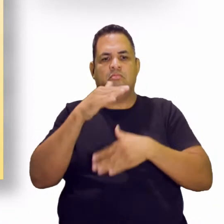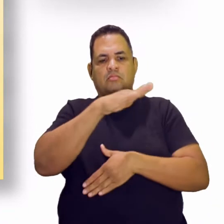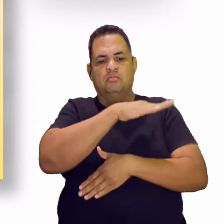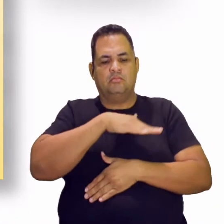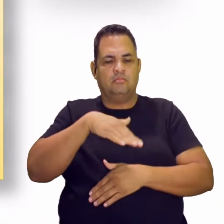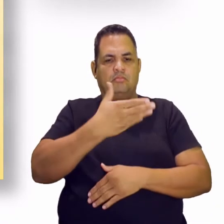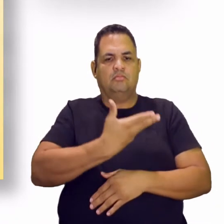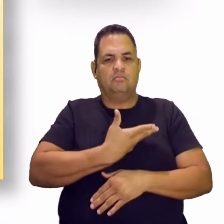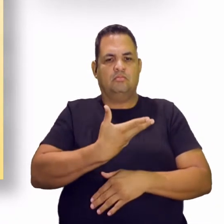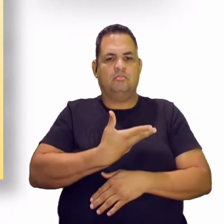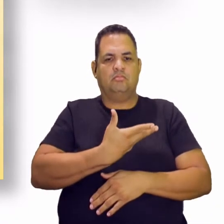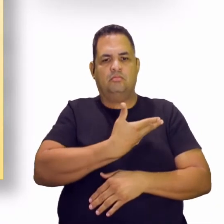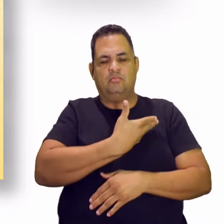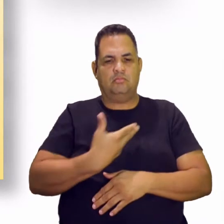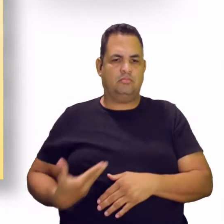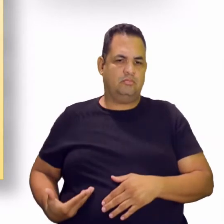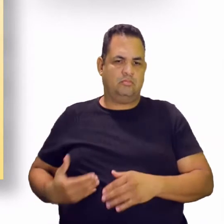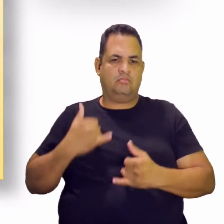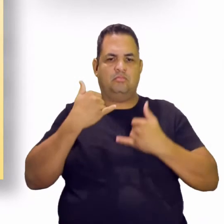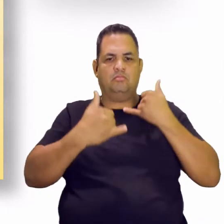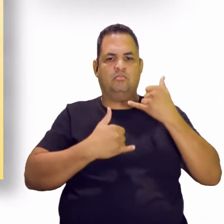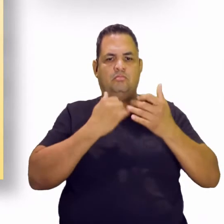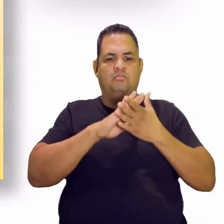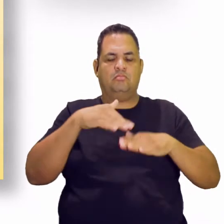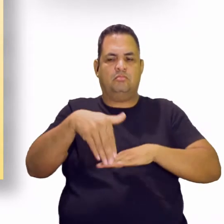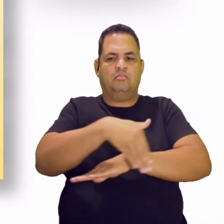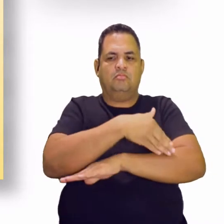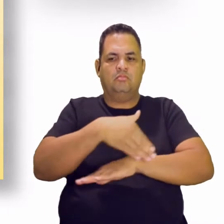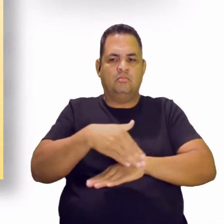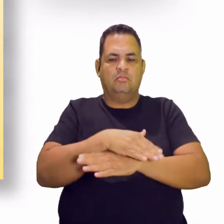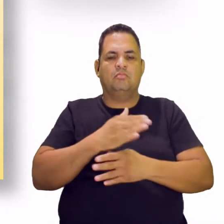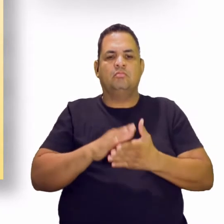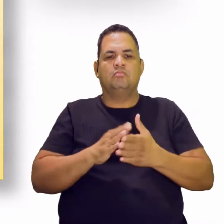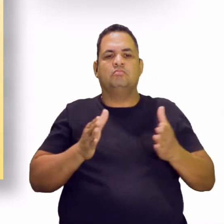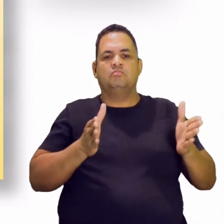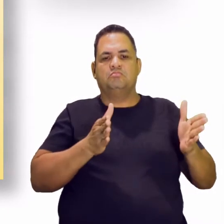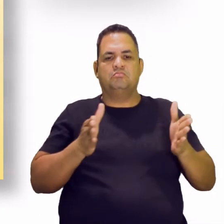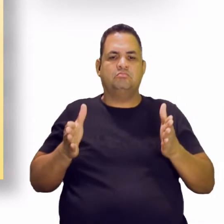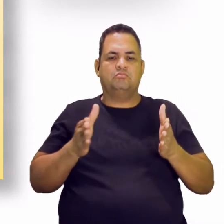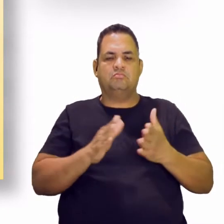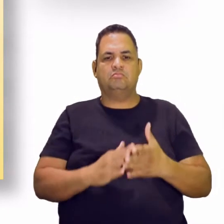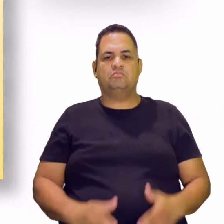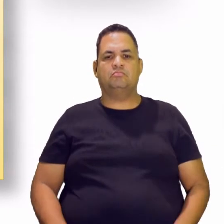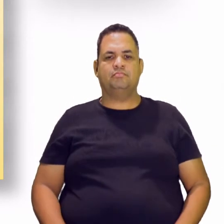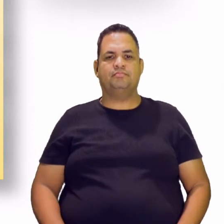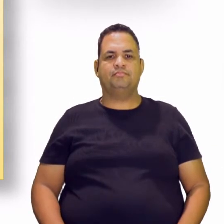espaços públicos, de lazer e ruas. E lembrando que esse período ainda era, né,